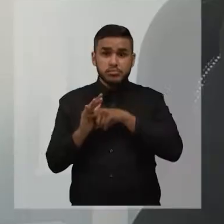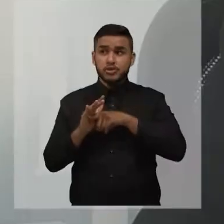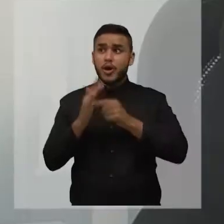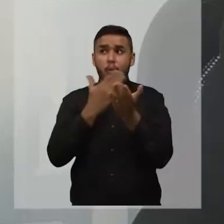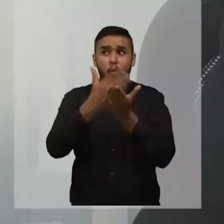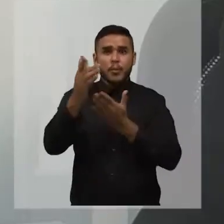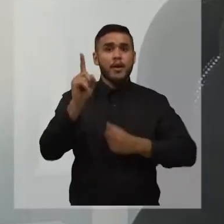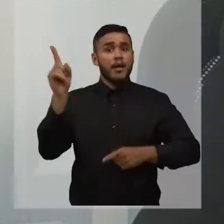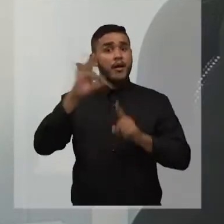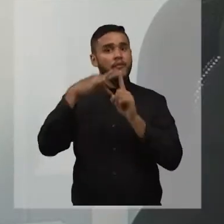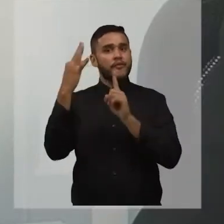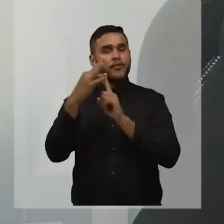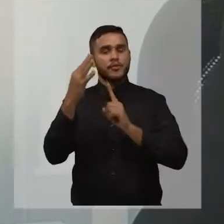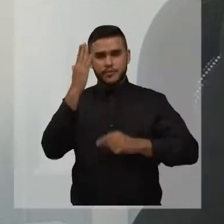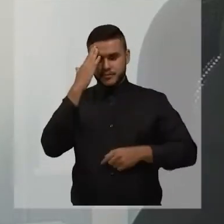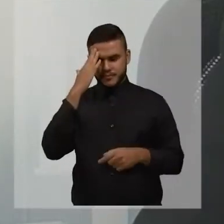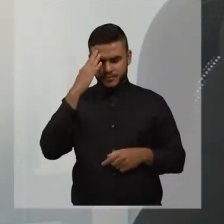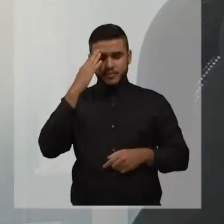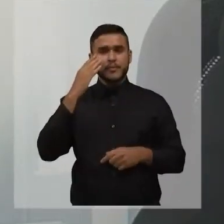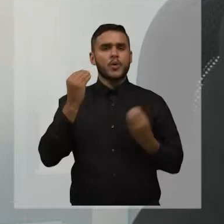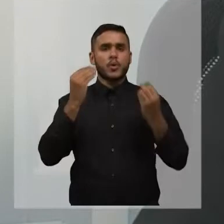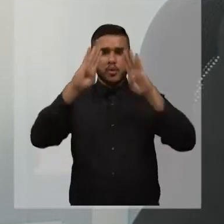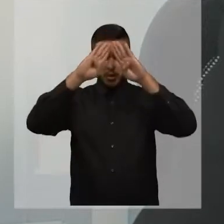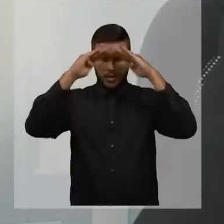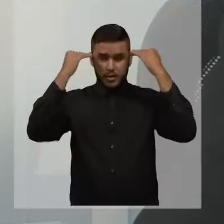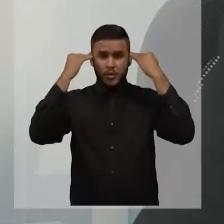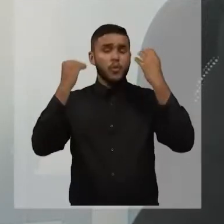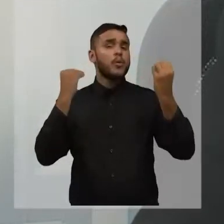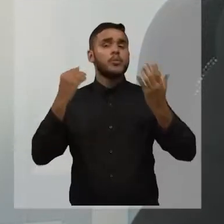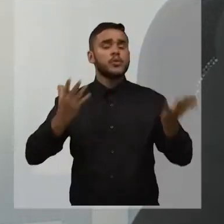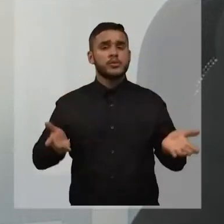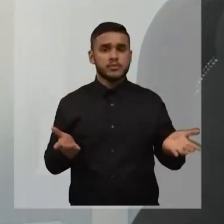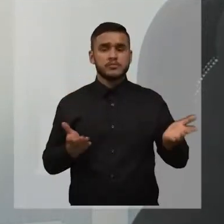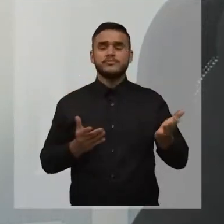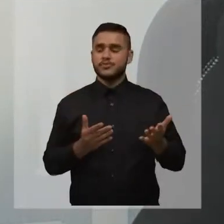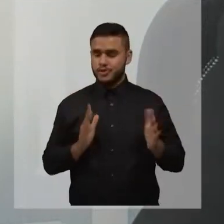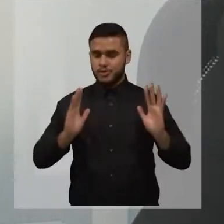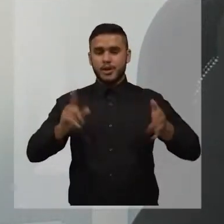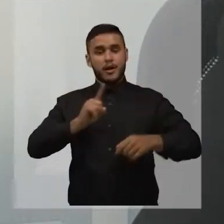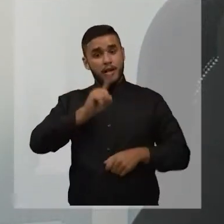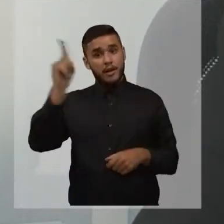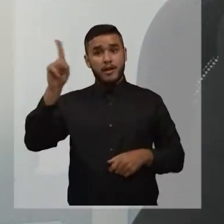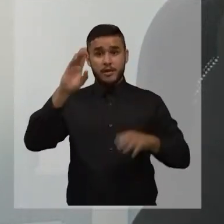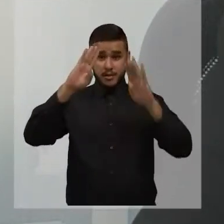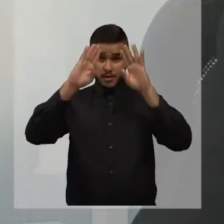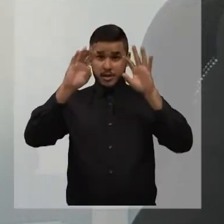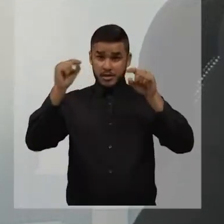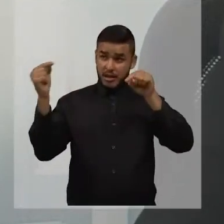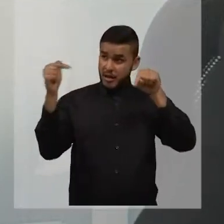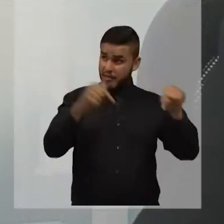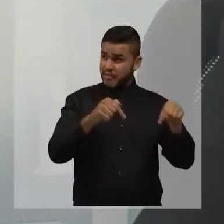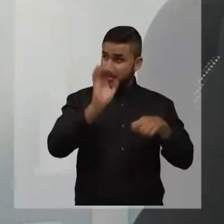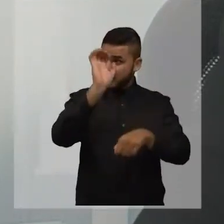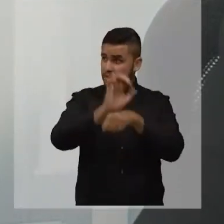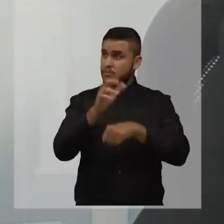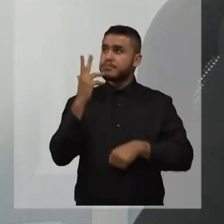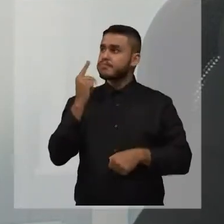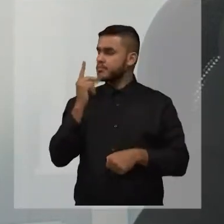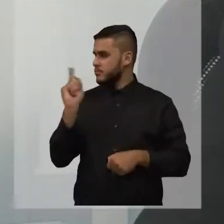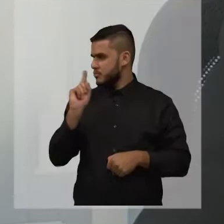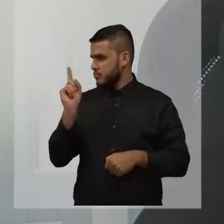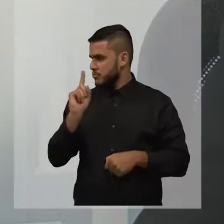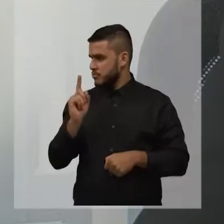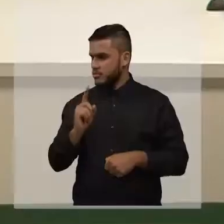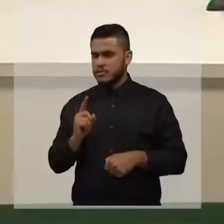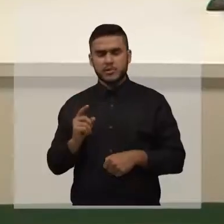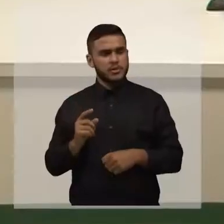estão... No caso aqui do Eunício, vai para Curitiba? Já foi. Alguns deles já estão em Curitiba. Do Eunício não vem, não é para a Justiça do Estado, não? Não.